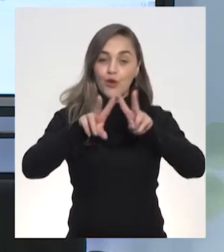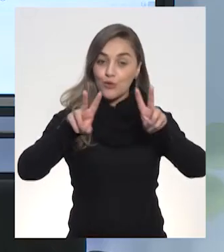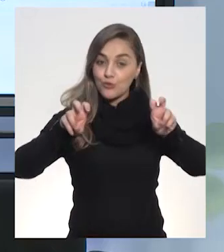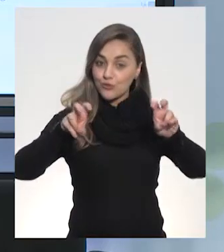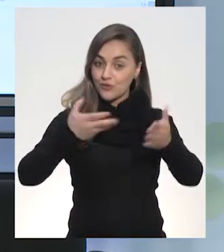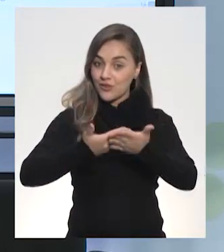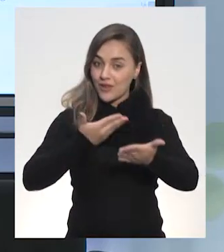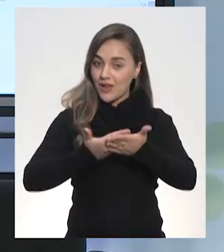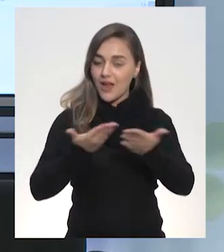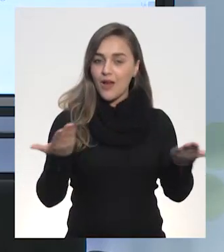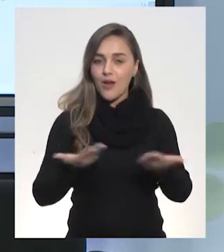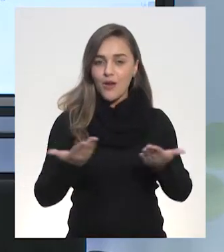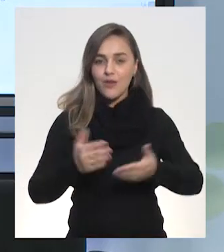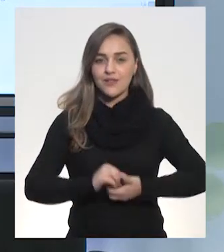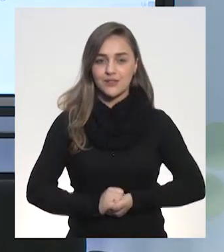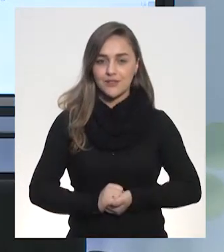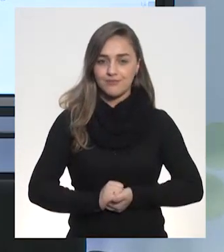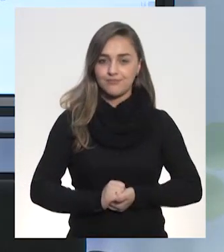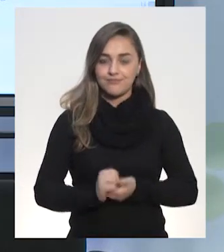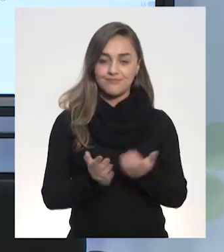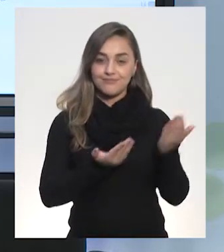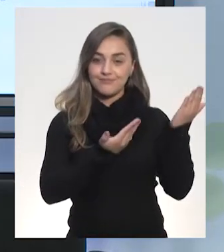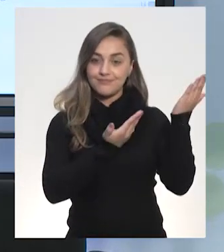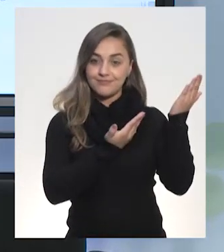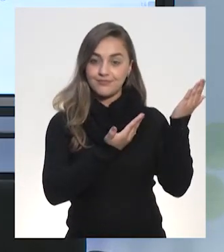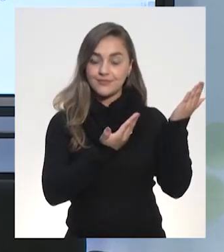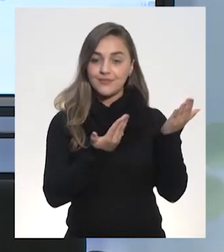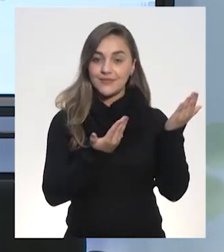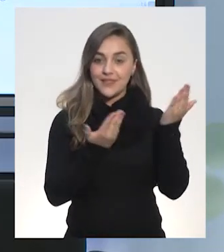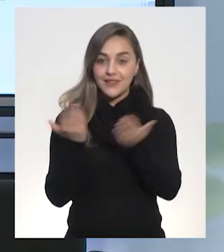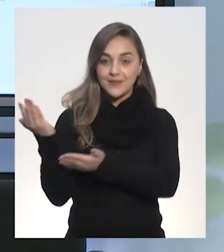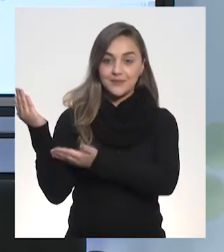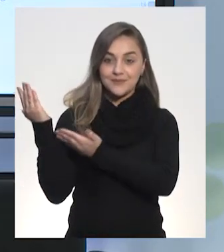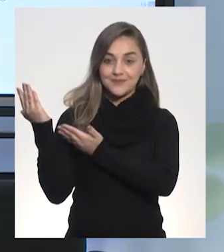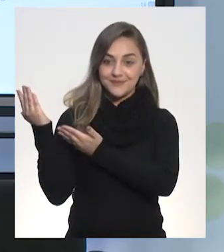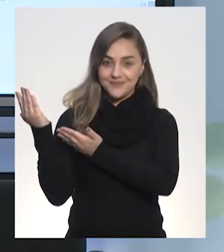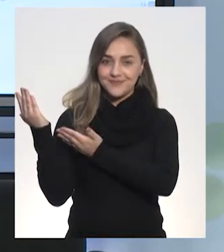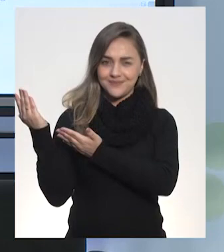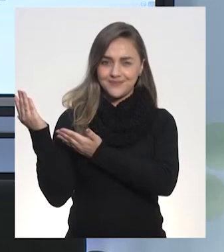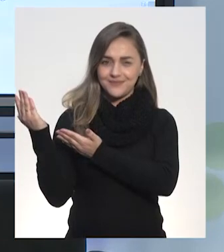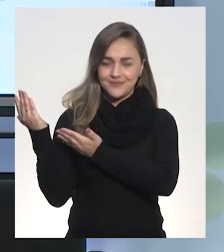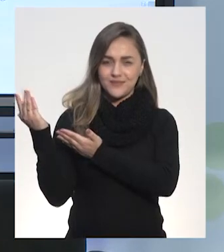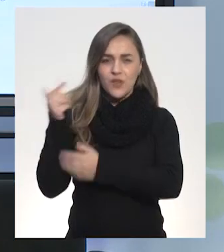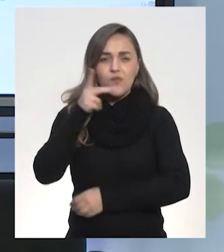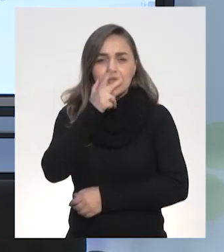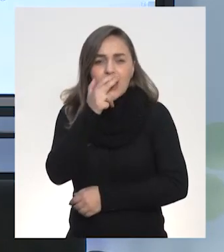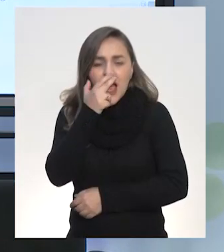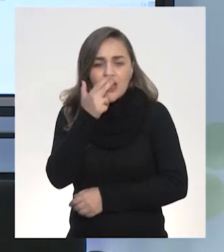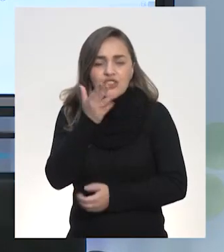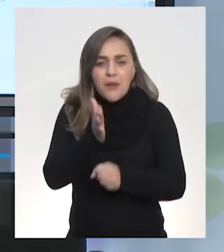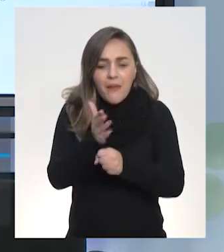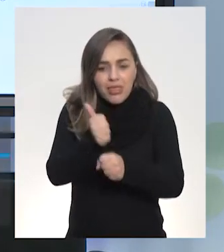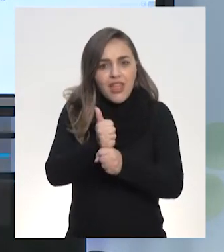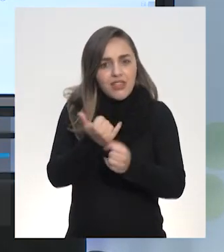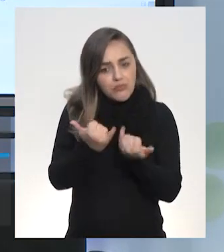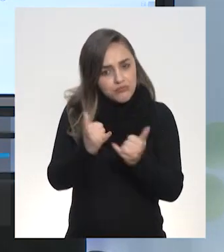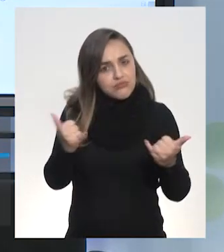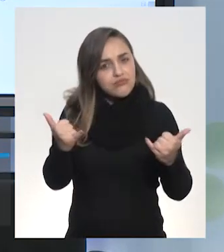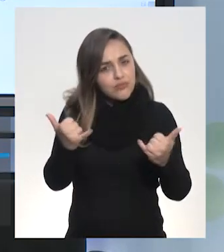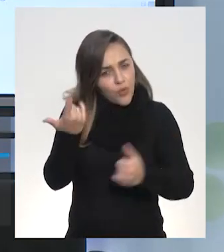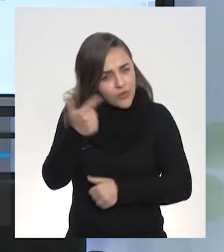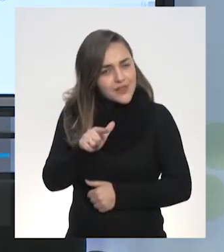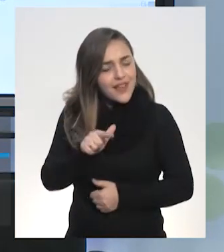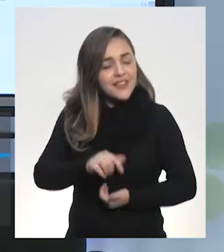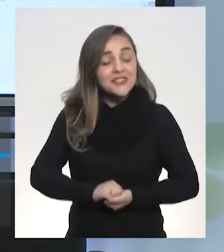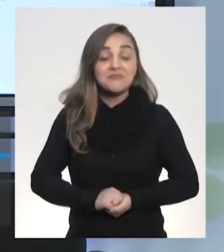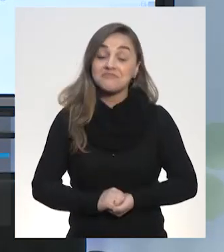Can a potato generate electricity? Vocês acham que uma batata consegue gerar energia, né? Até a pergunta de hoje, vão pensando aí para